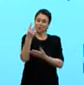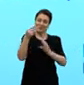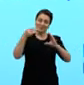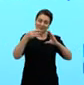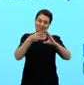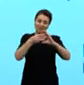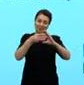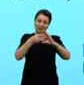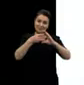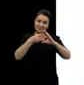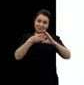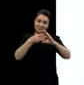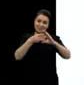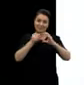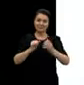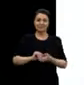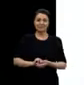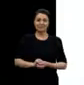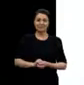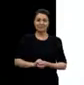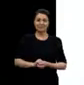células.